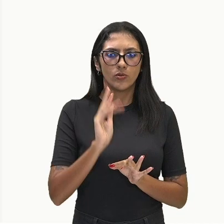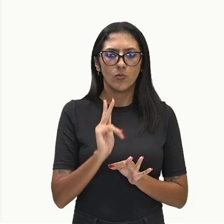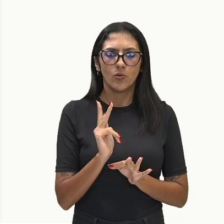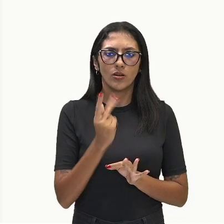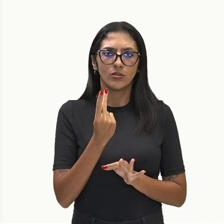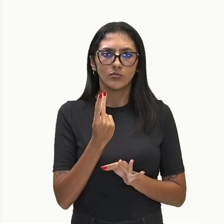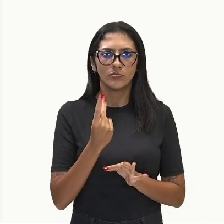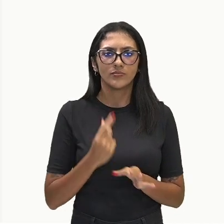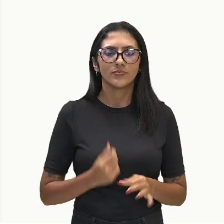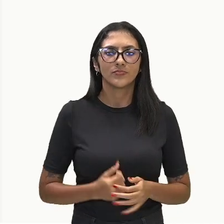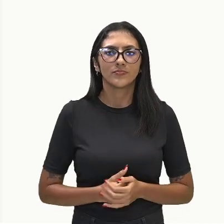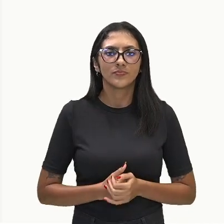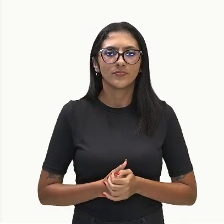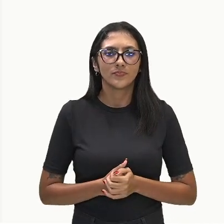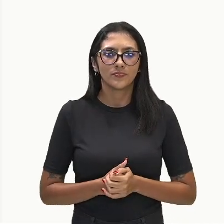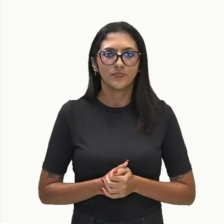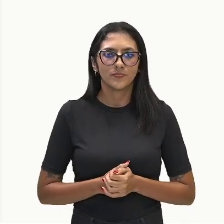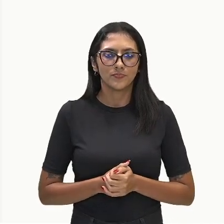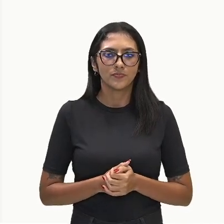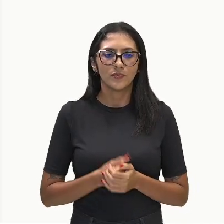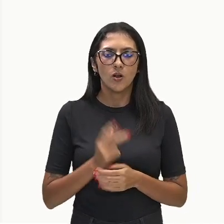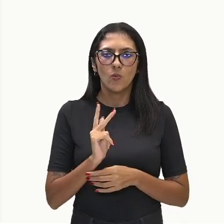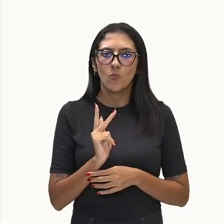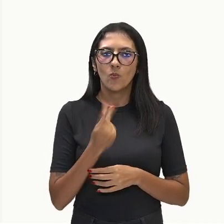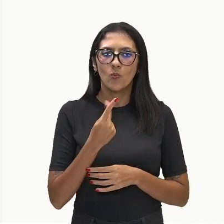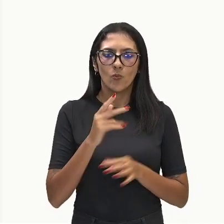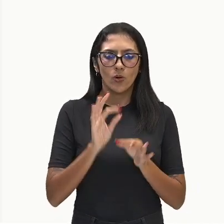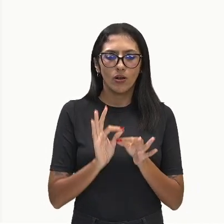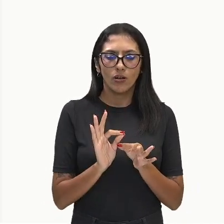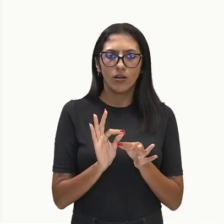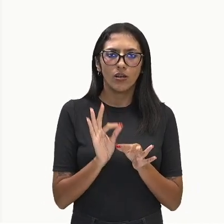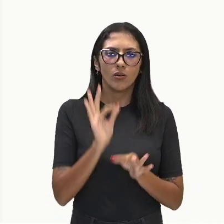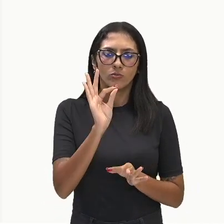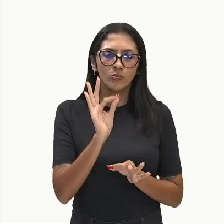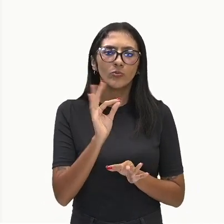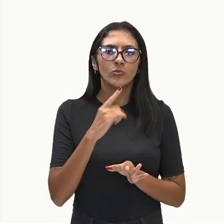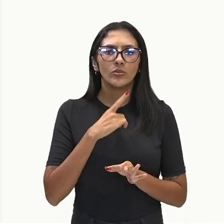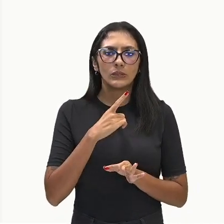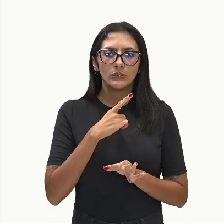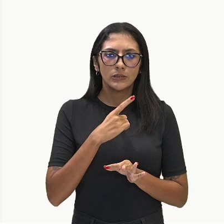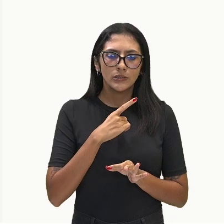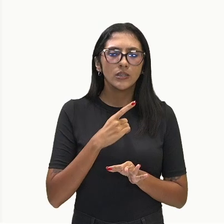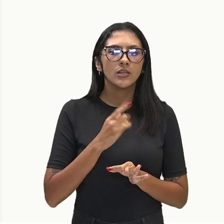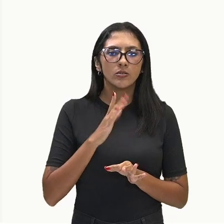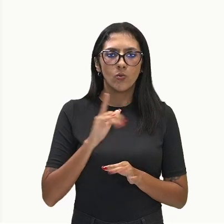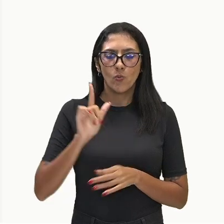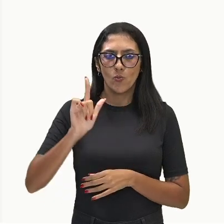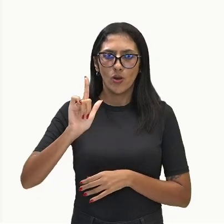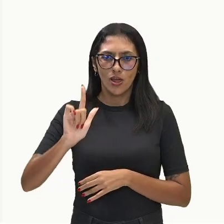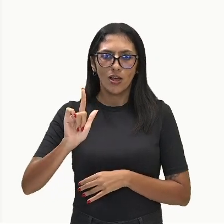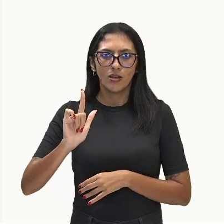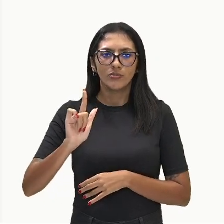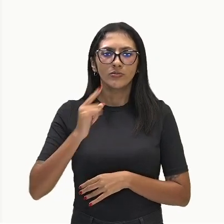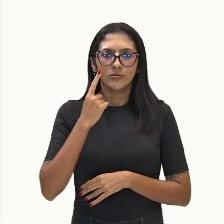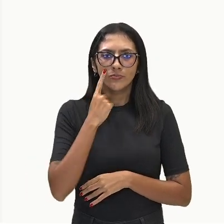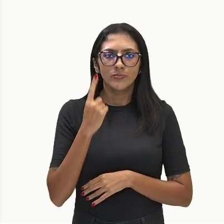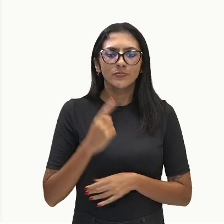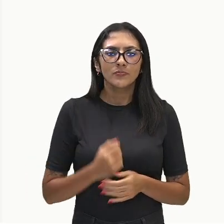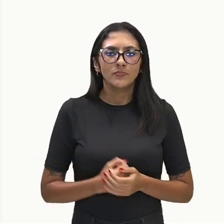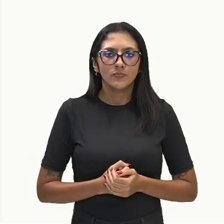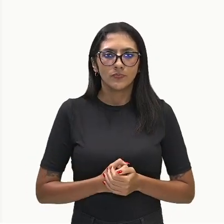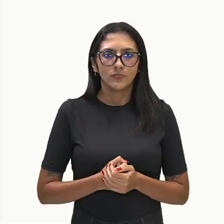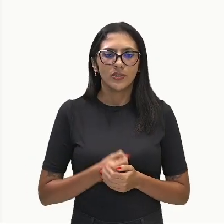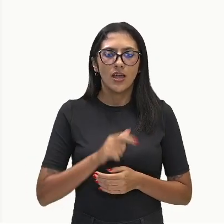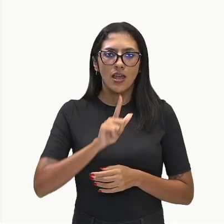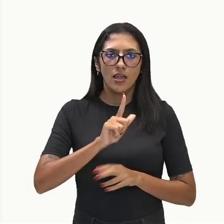quê? Que a medida da altura dele, a gente tendo a medida dos lados, vai ser L